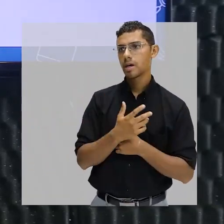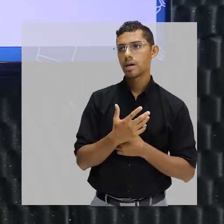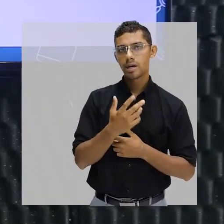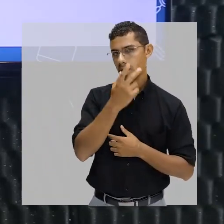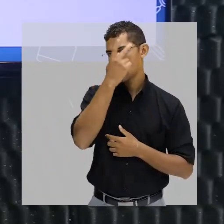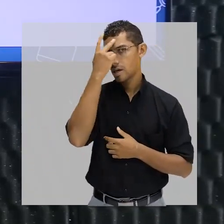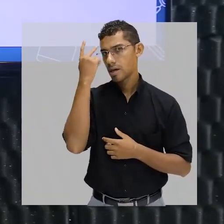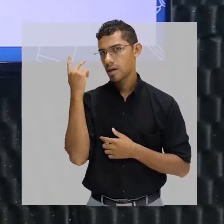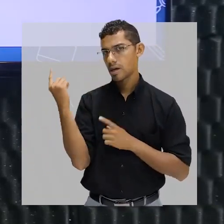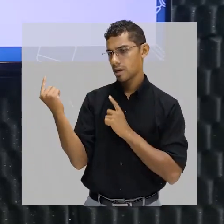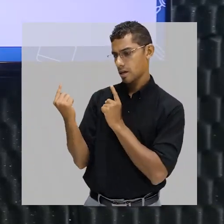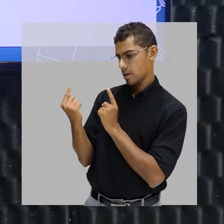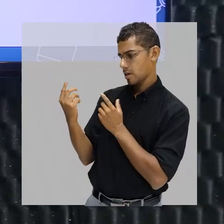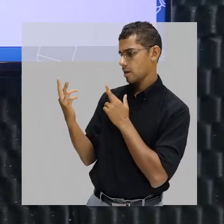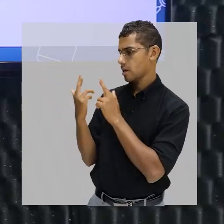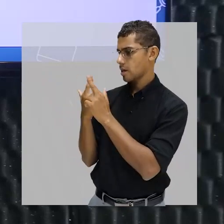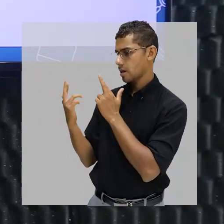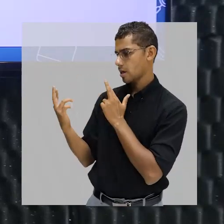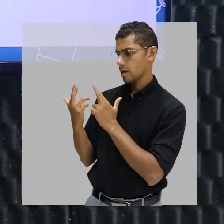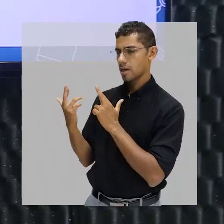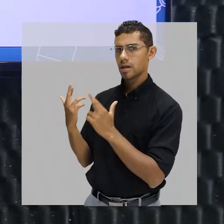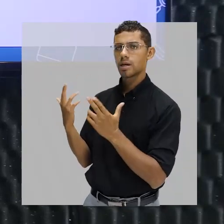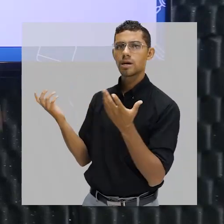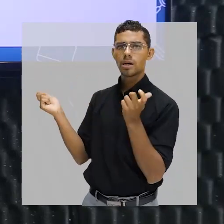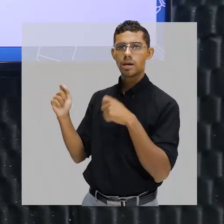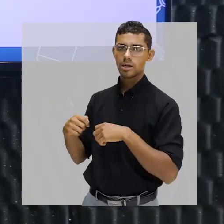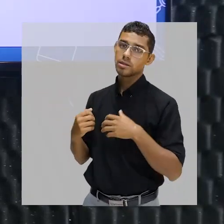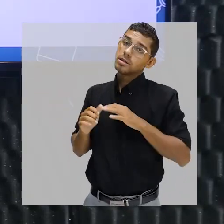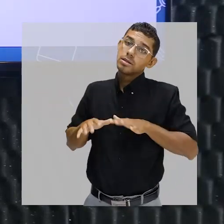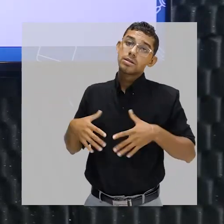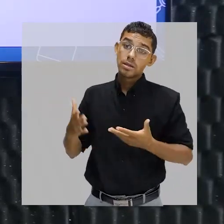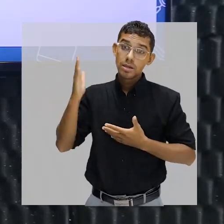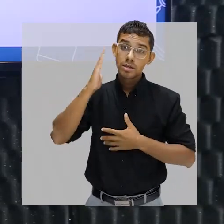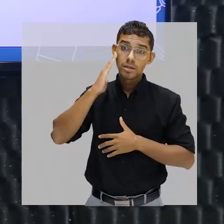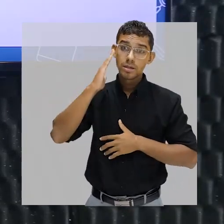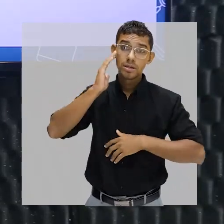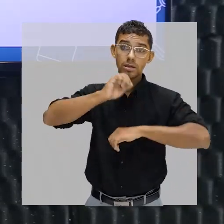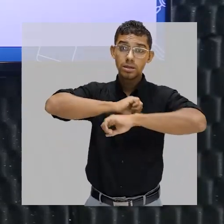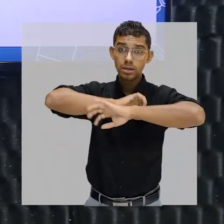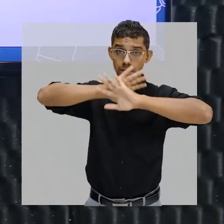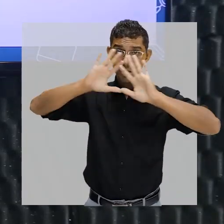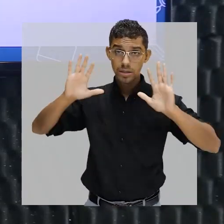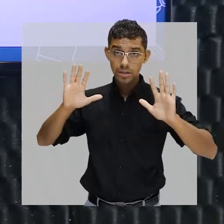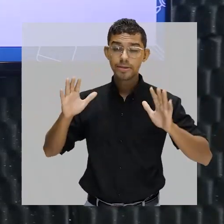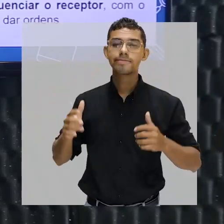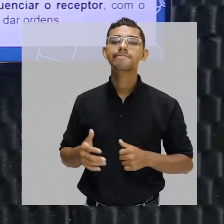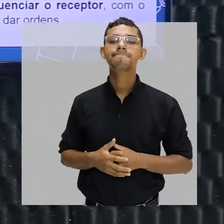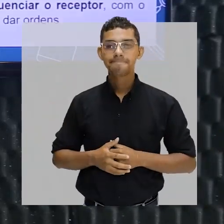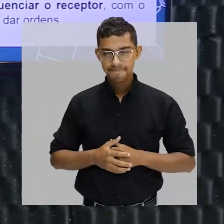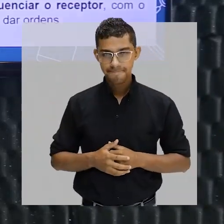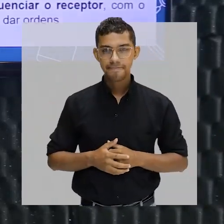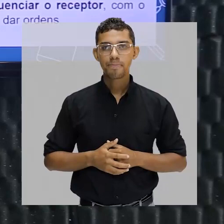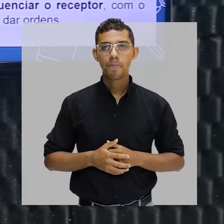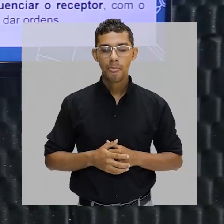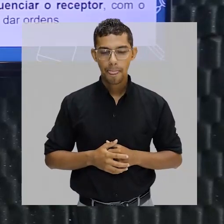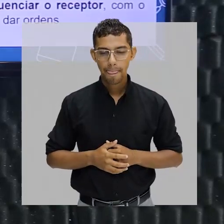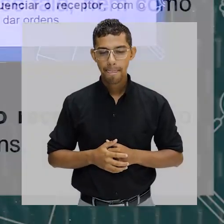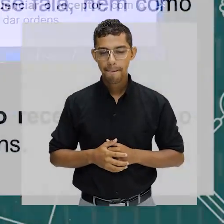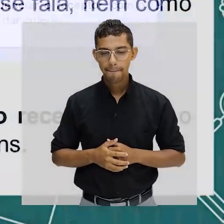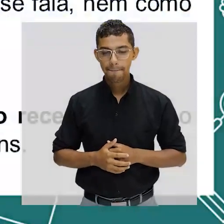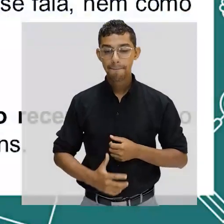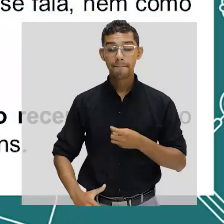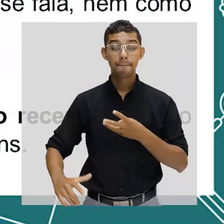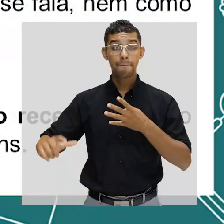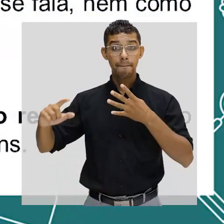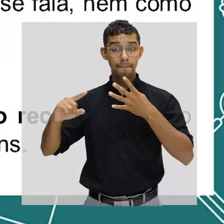com a pessoa com que você se relaciona afetivamente, né? Enfim, deu para entender? Emotiva e poética? Ótimo.